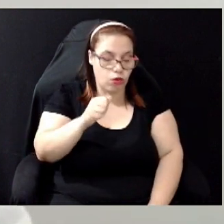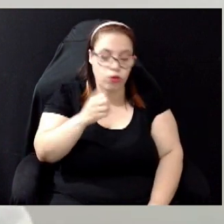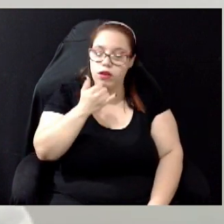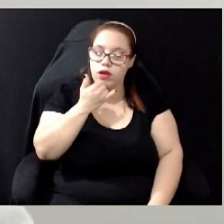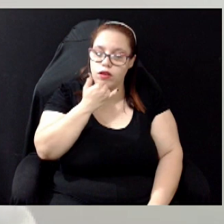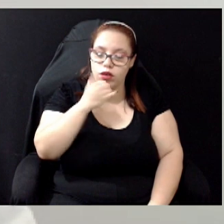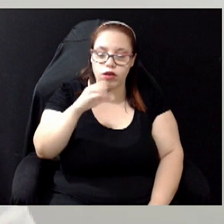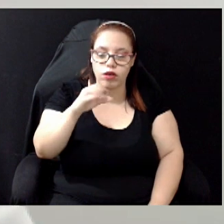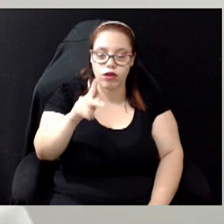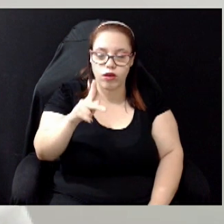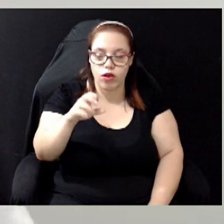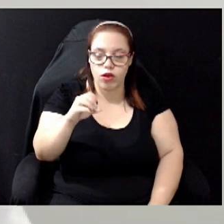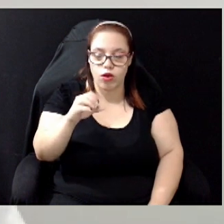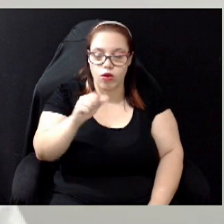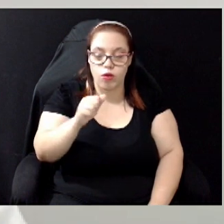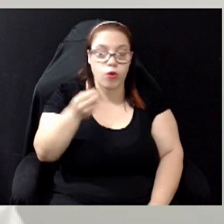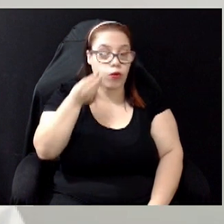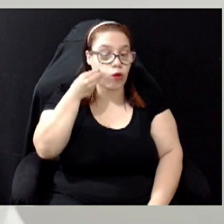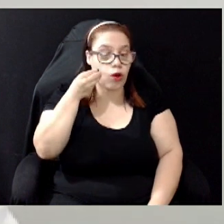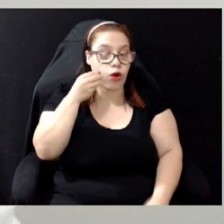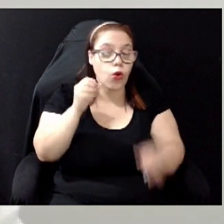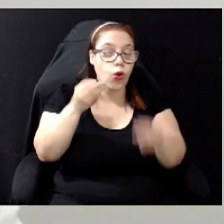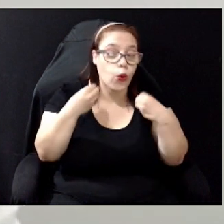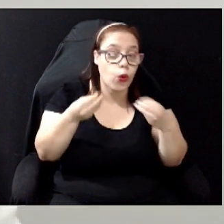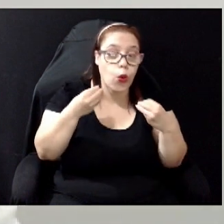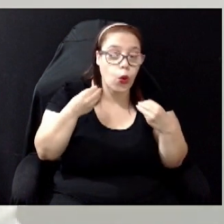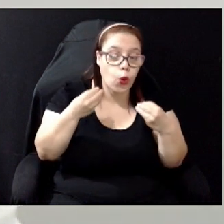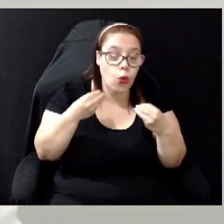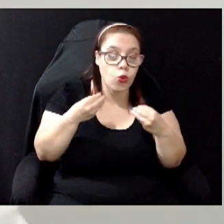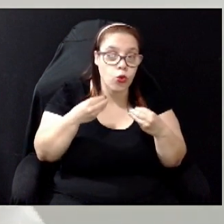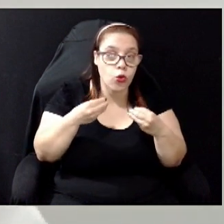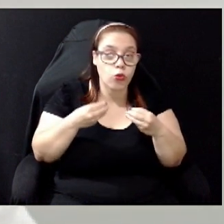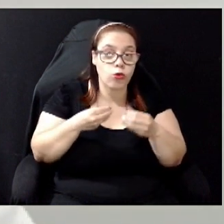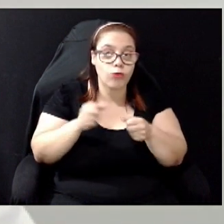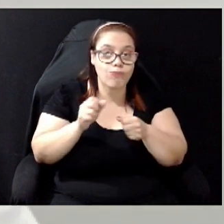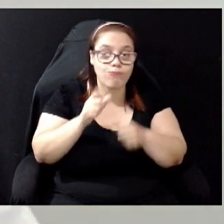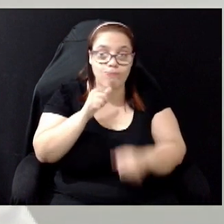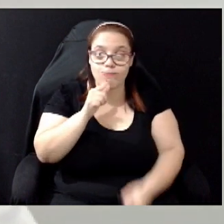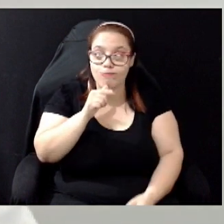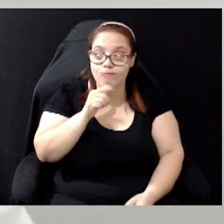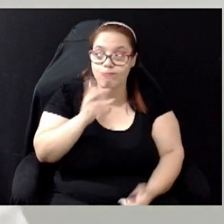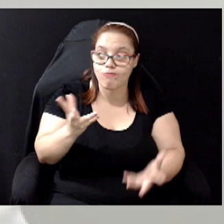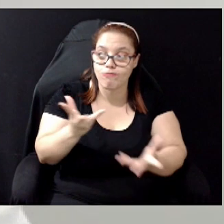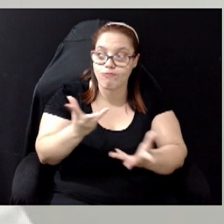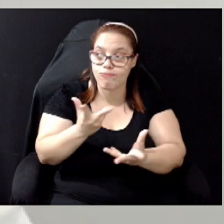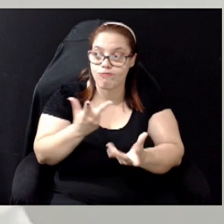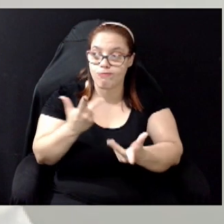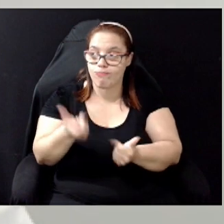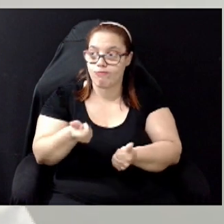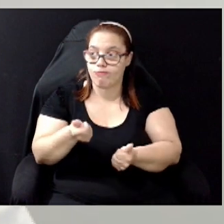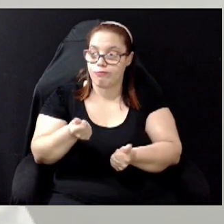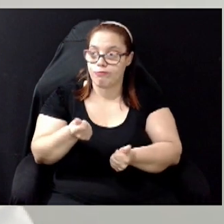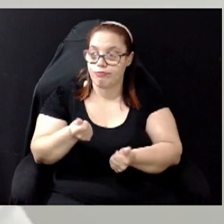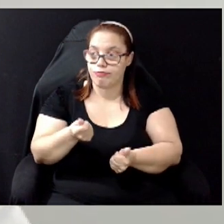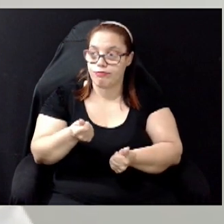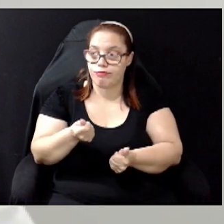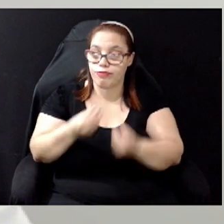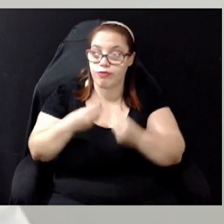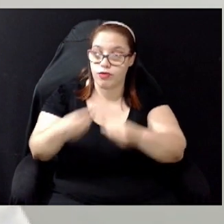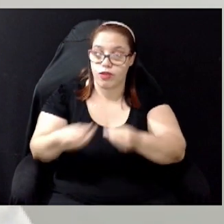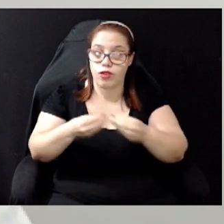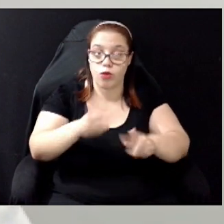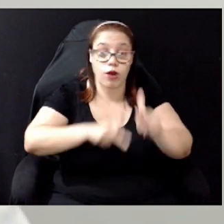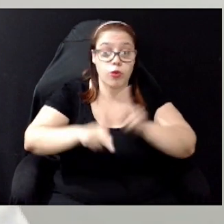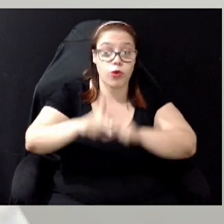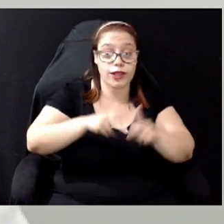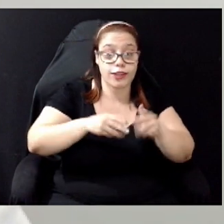oxidativo avançado. Nós fizemos vários testes para ver como que essa água reagiria e a qualidade que ela teria se fosse